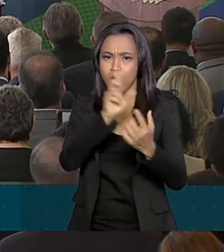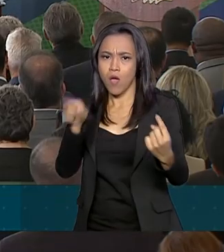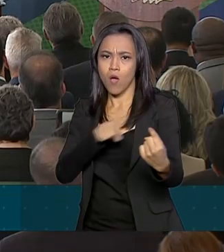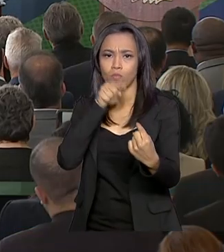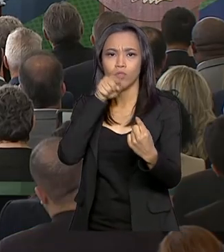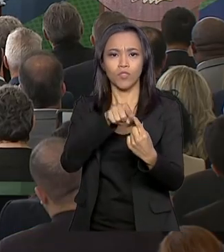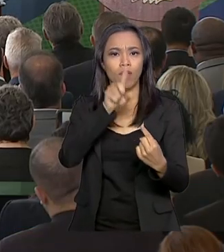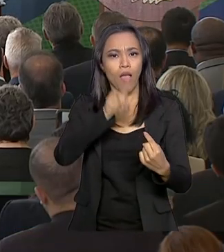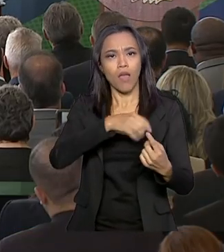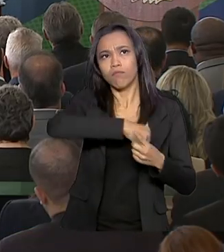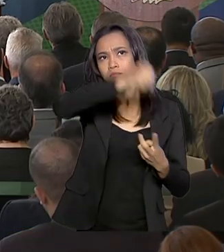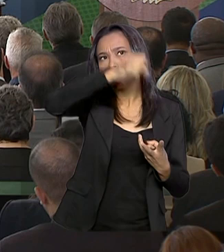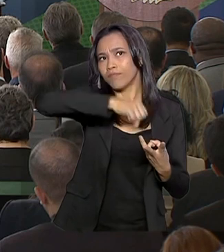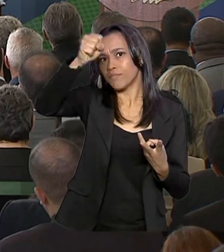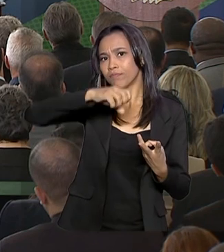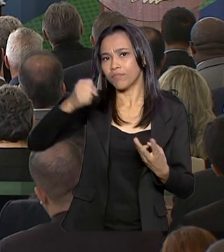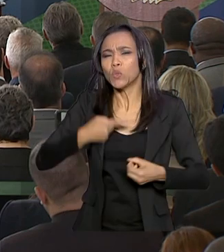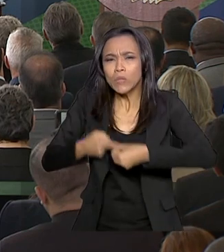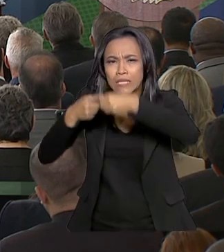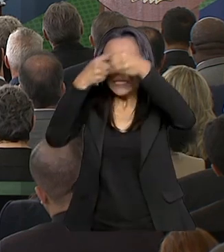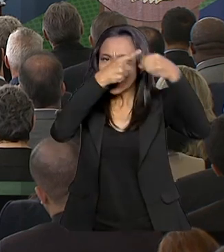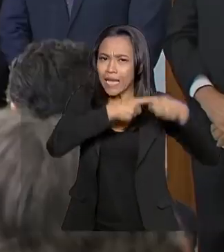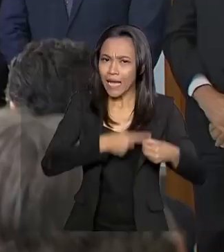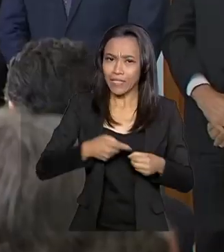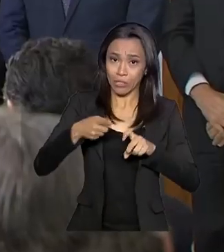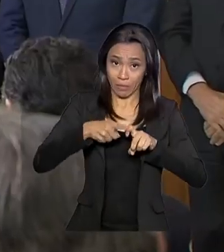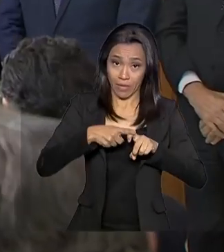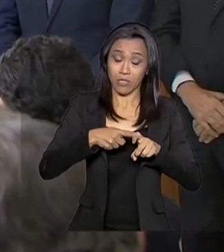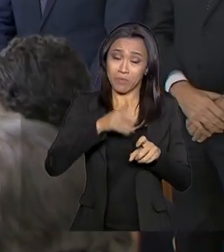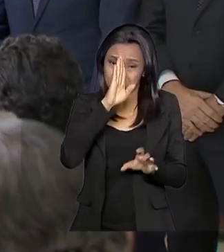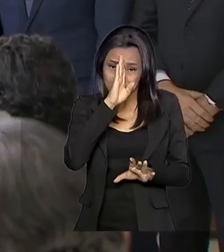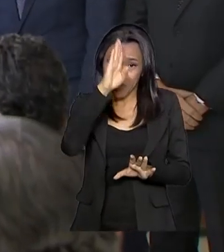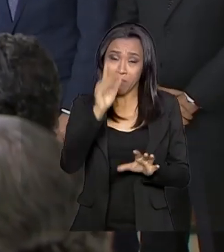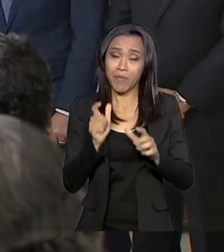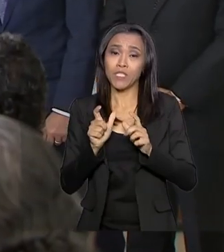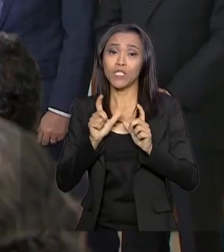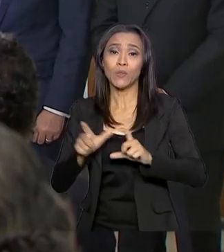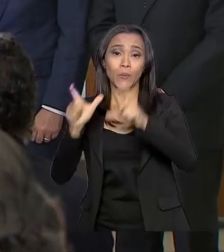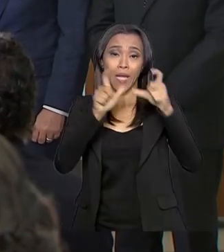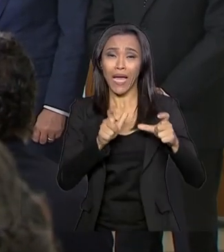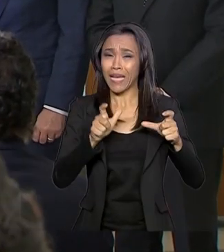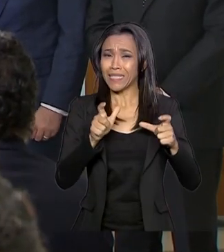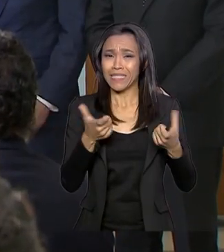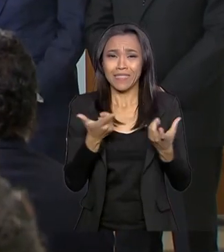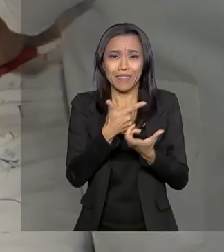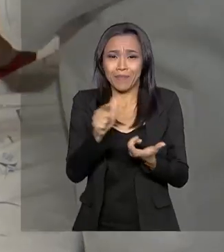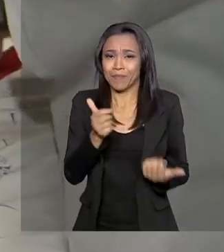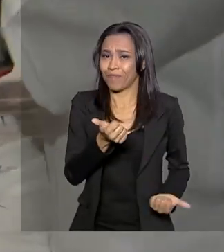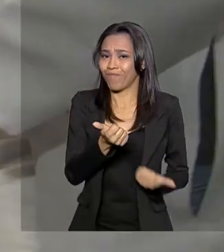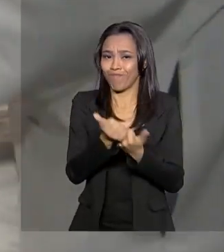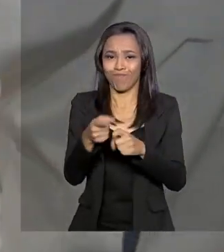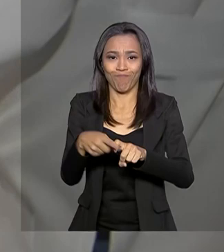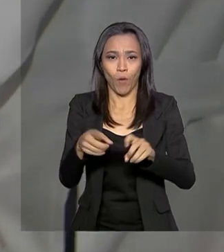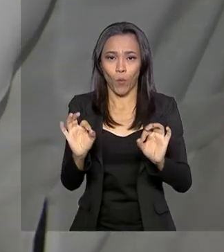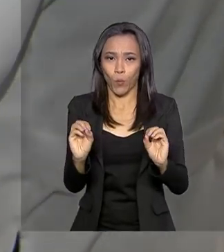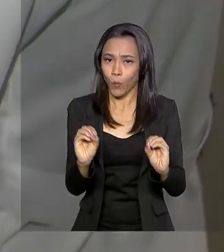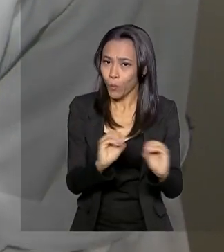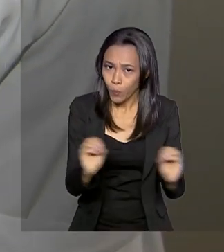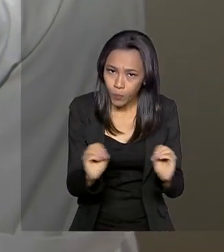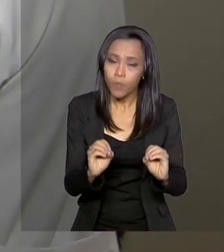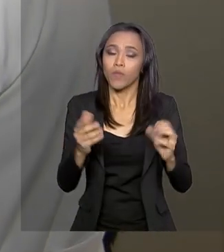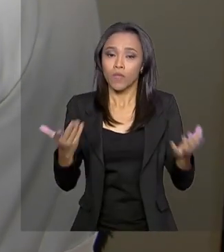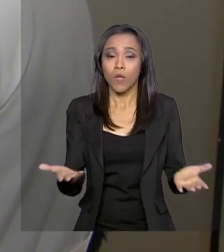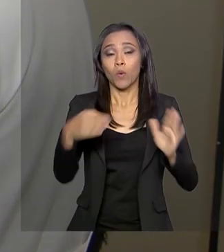interiorização de médicos pelo país, especialmente nas regiões mais remotas e desassistidas. O programa também quer